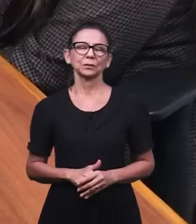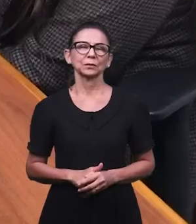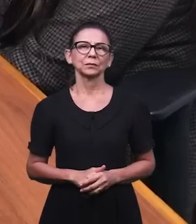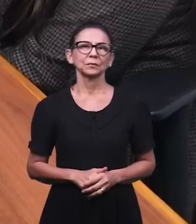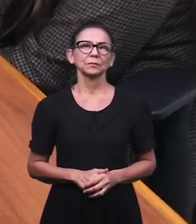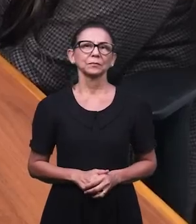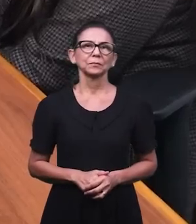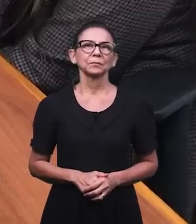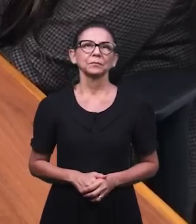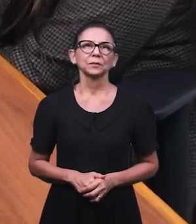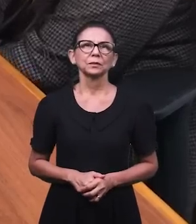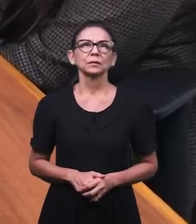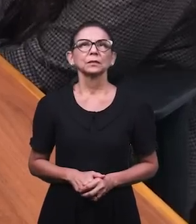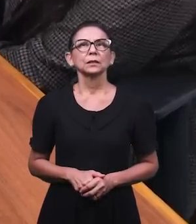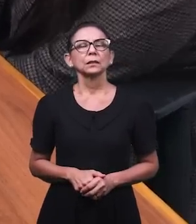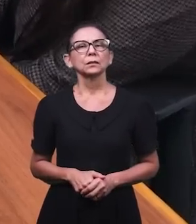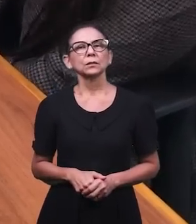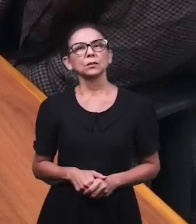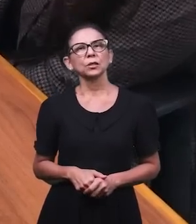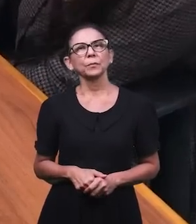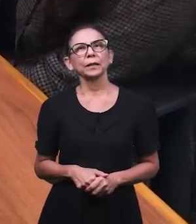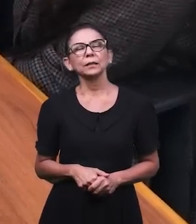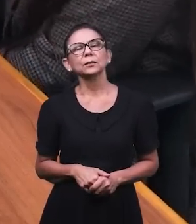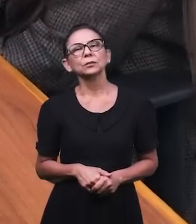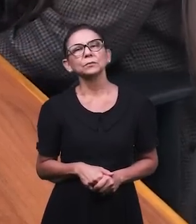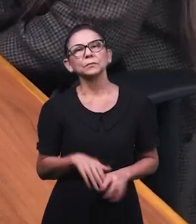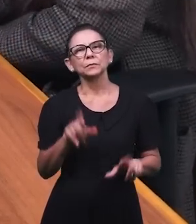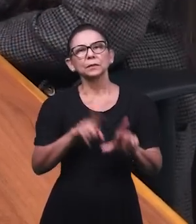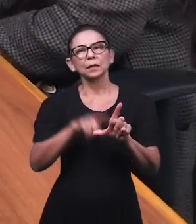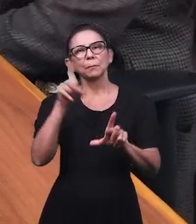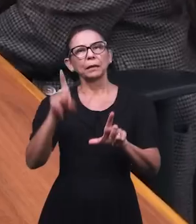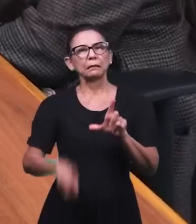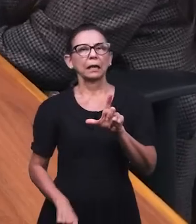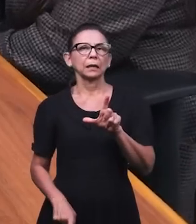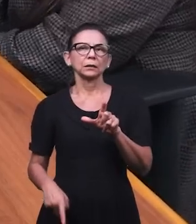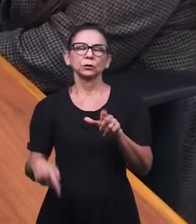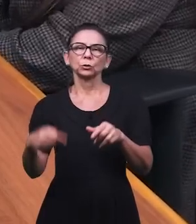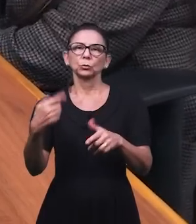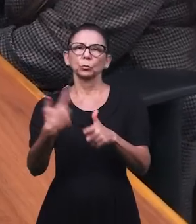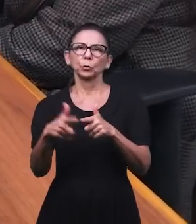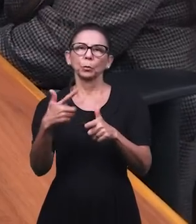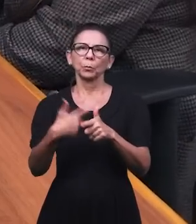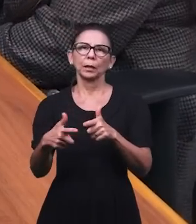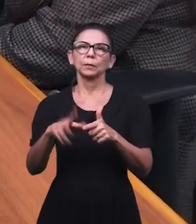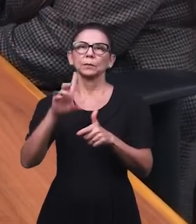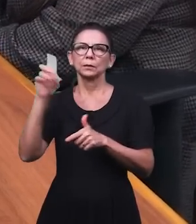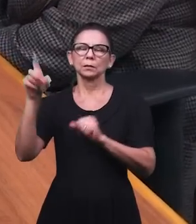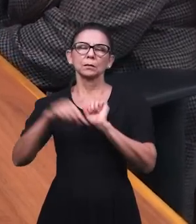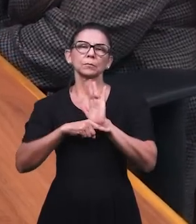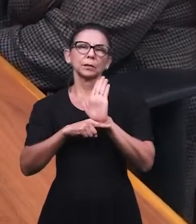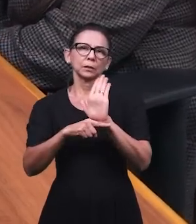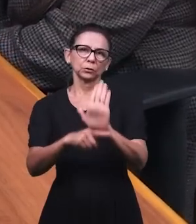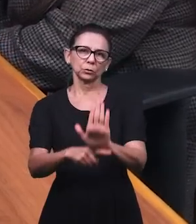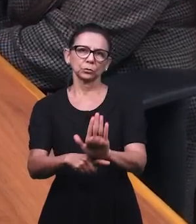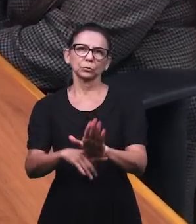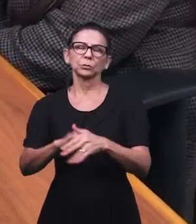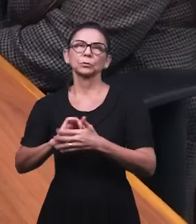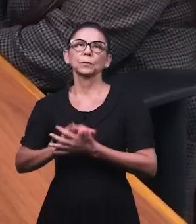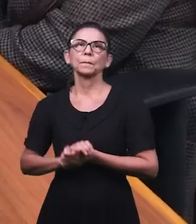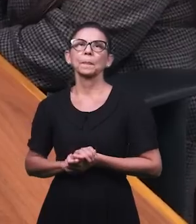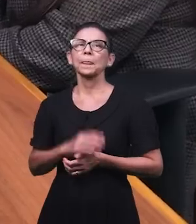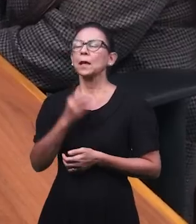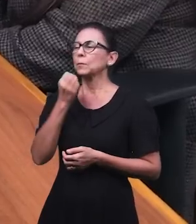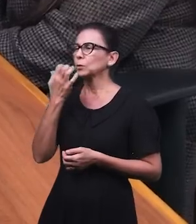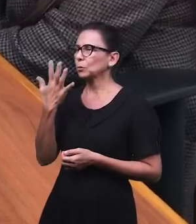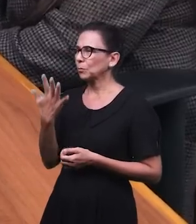Senhor, ele tá atento a nos ouvir, independente, né, da circunstância. Sim, sim. E eu quero te agradecer. Foi muito bom a nossa conversa, foi